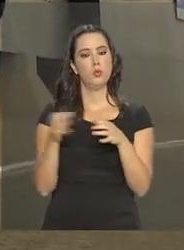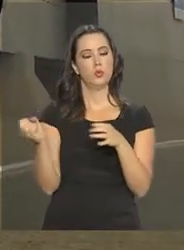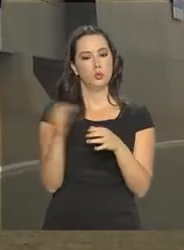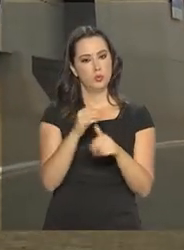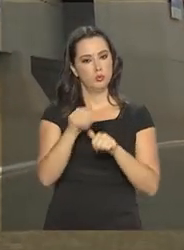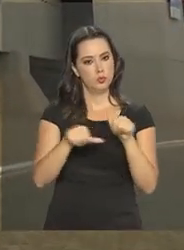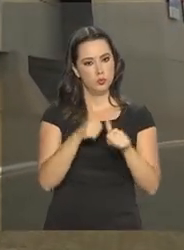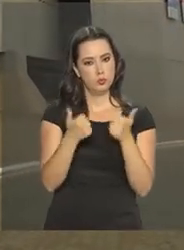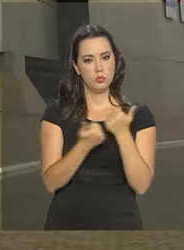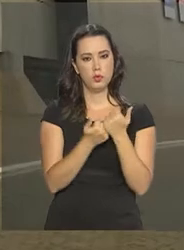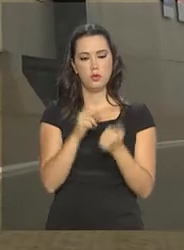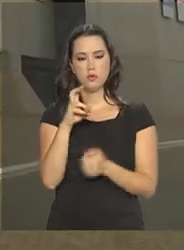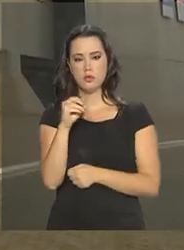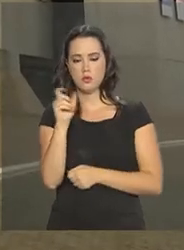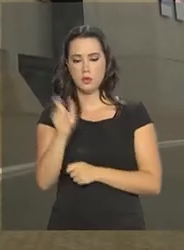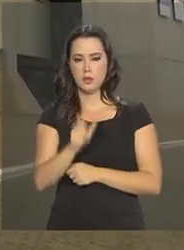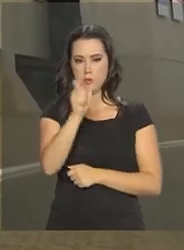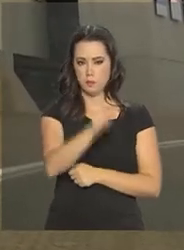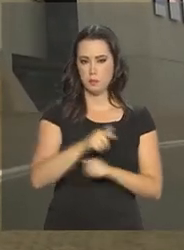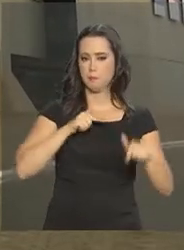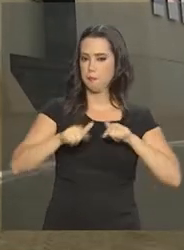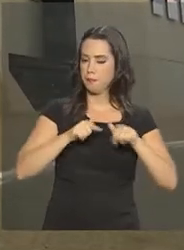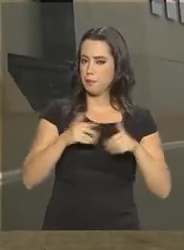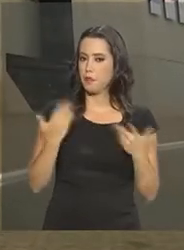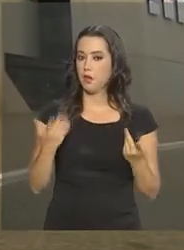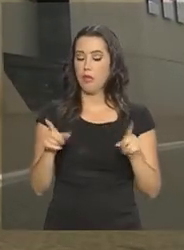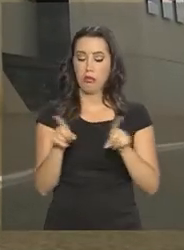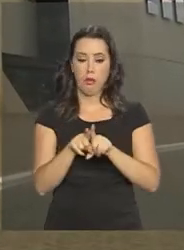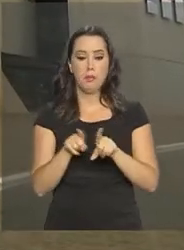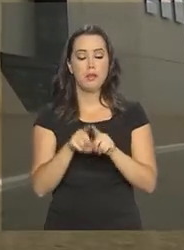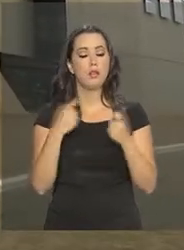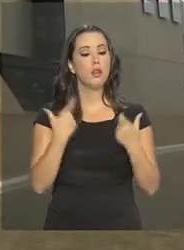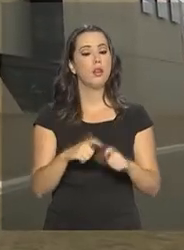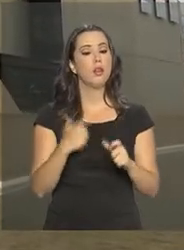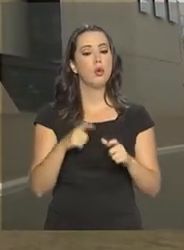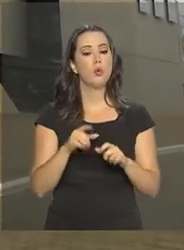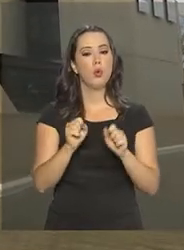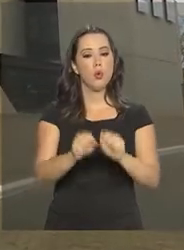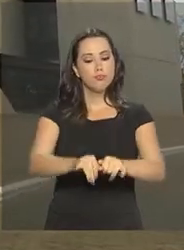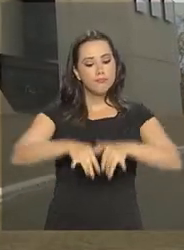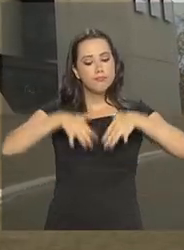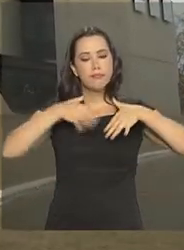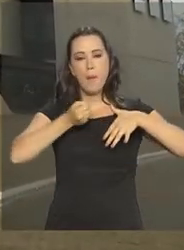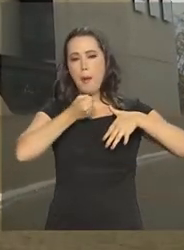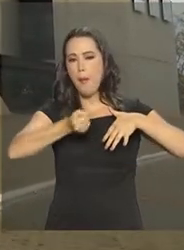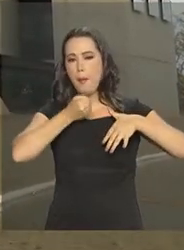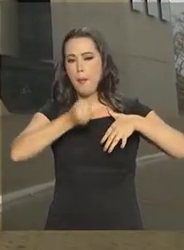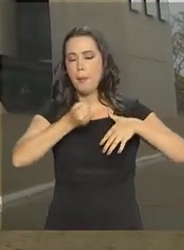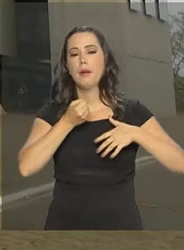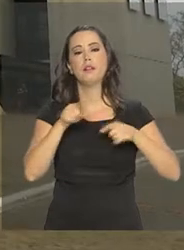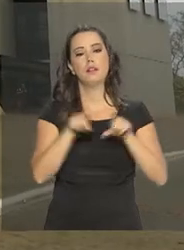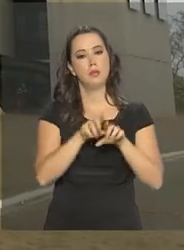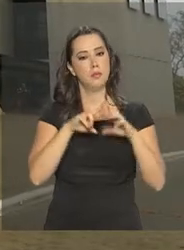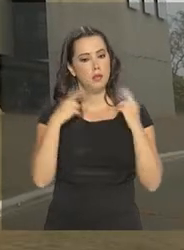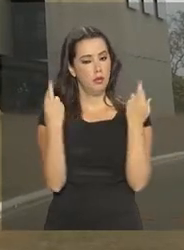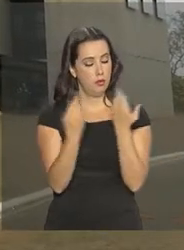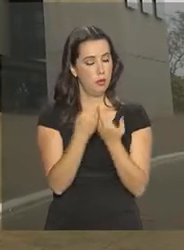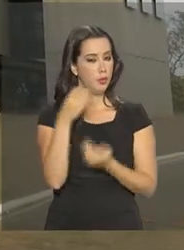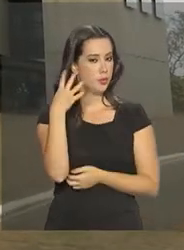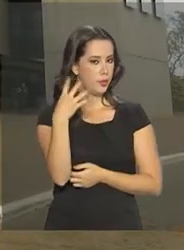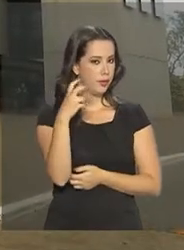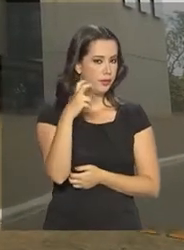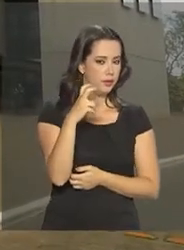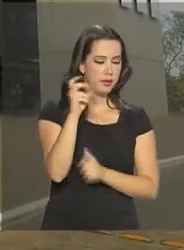contar com cerca de 50 pessoas também haverá um auditório para entrevistas e sala de reuniões para 45 lugares